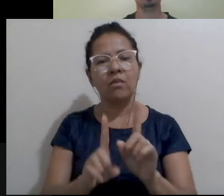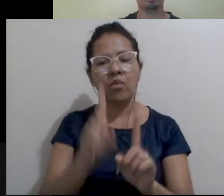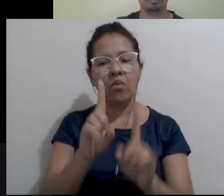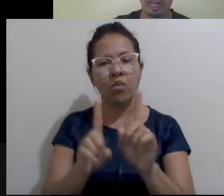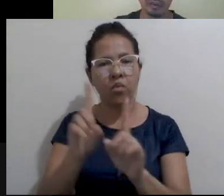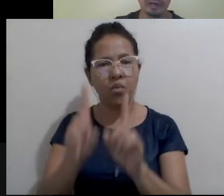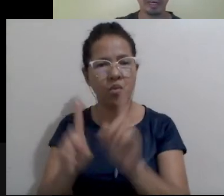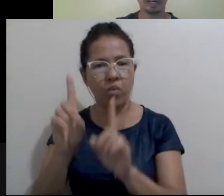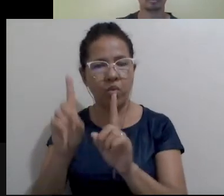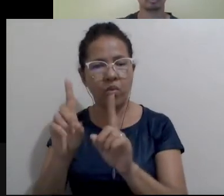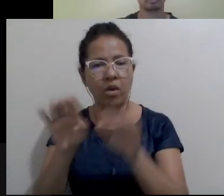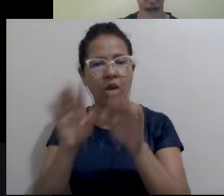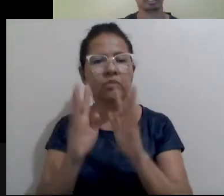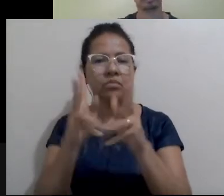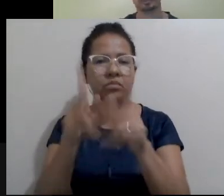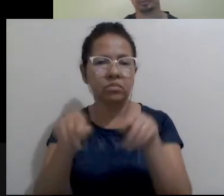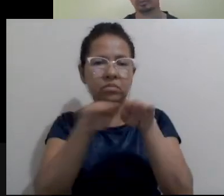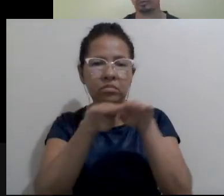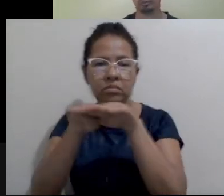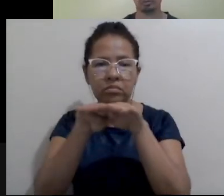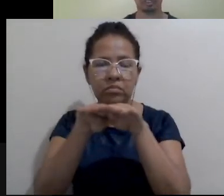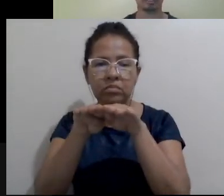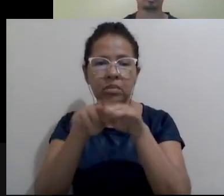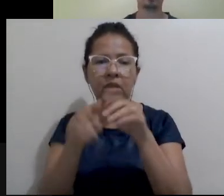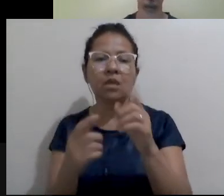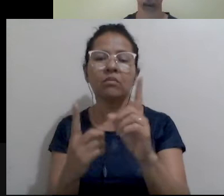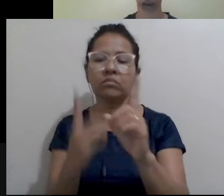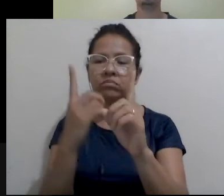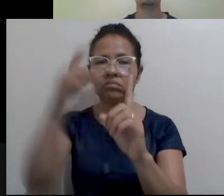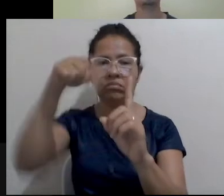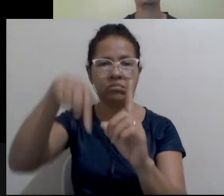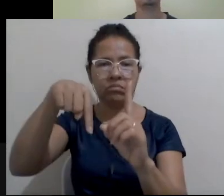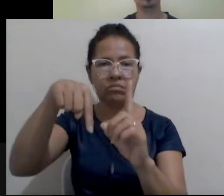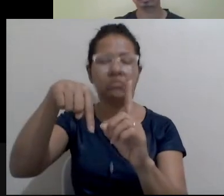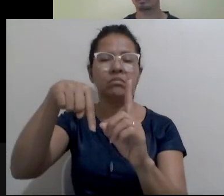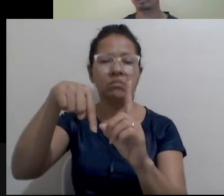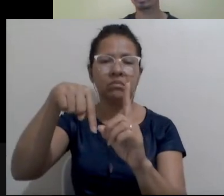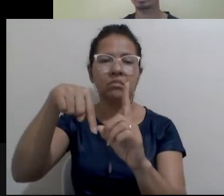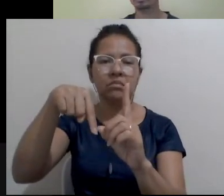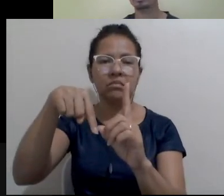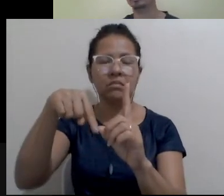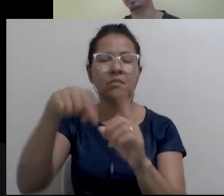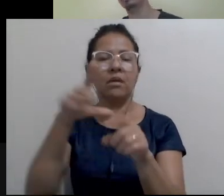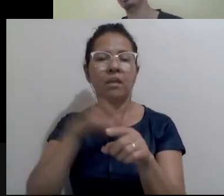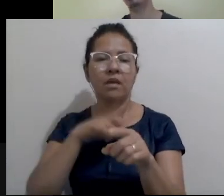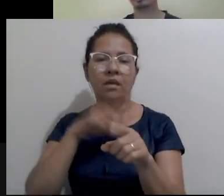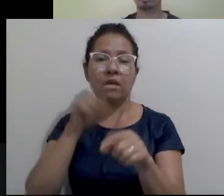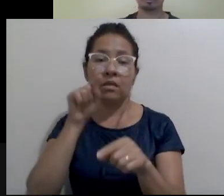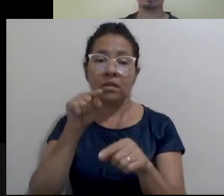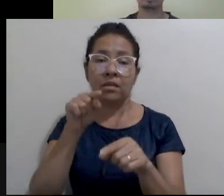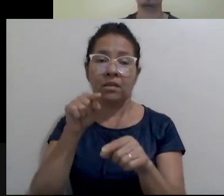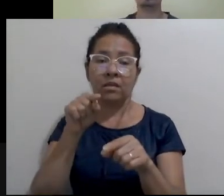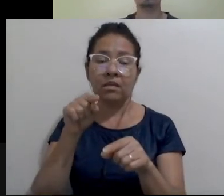outro aqui, ó, emparelhados, ou seja, um orientado para cima e um orientado para baixo. Então, quando a gente tem esses spins eletrônicos do